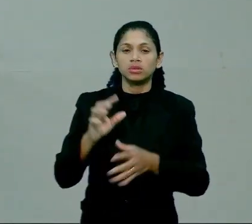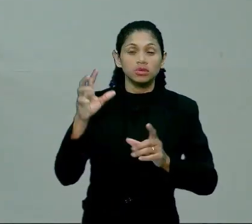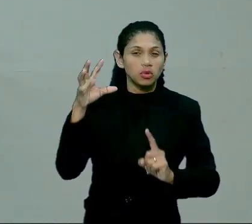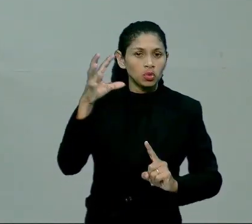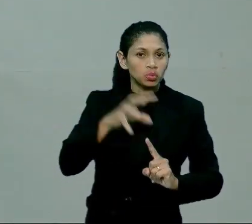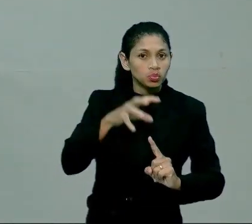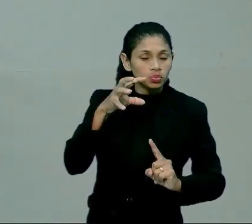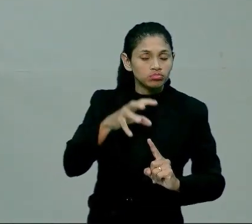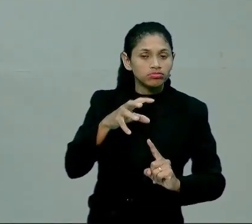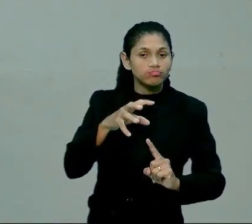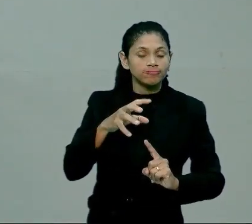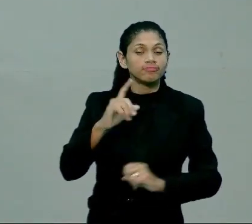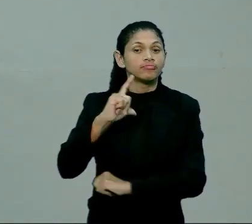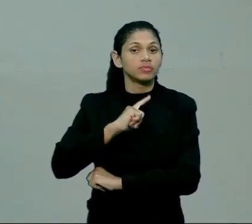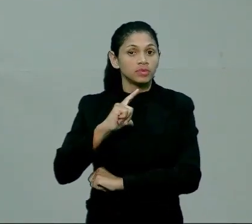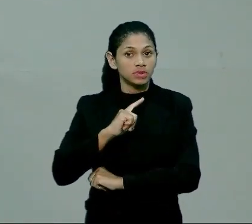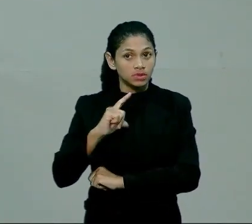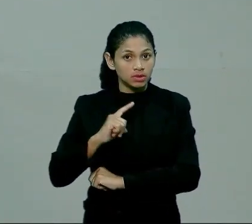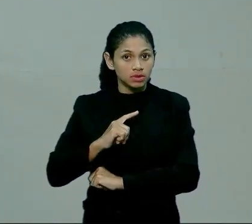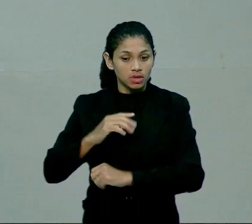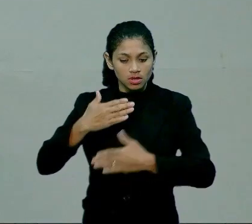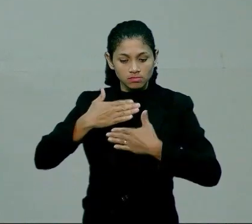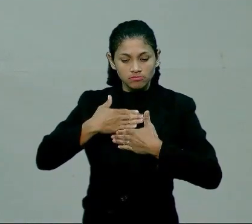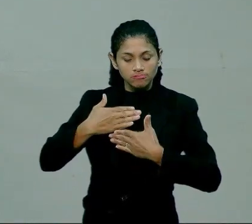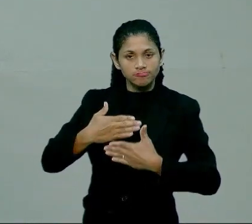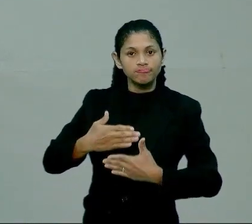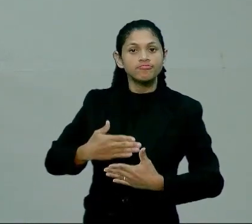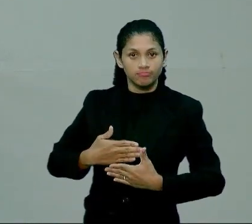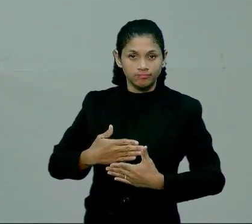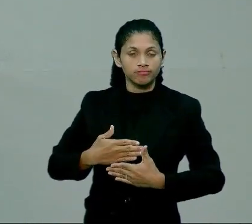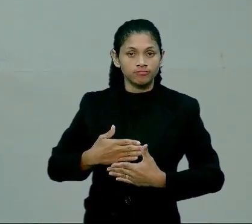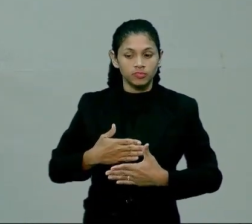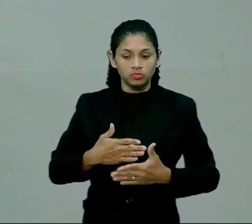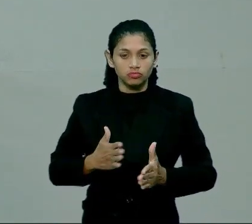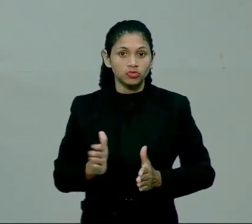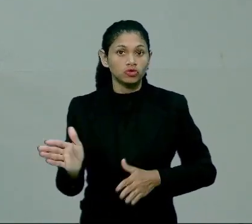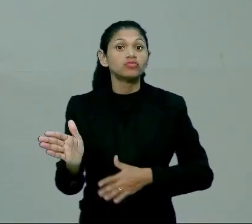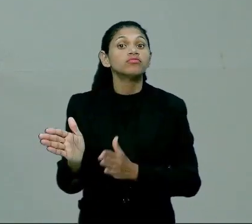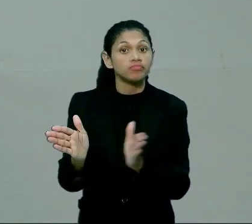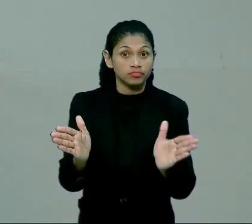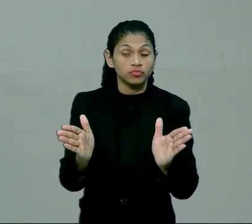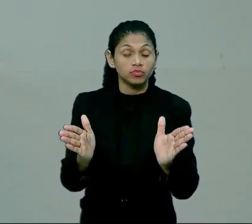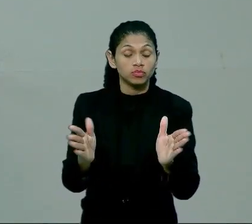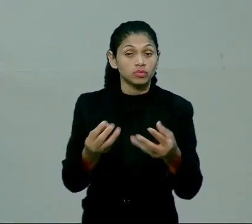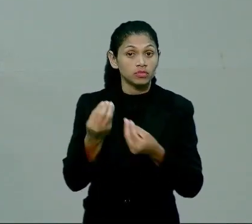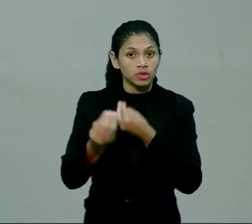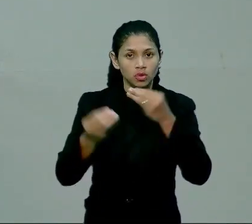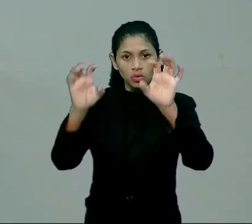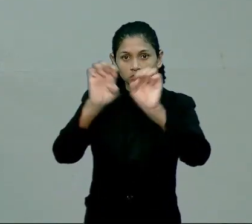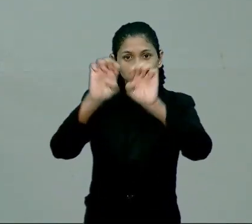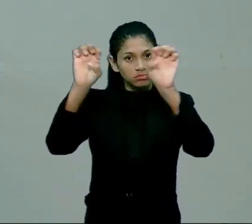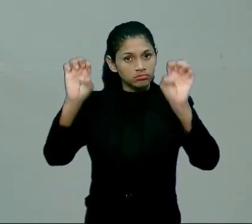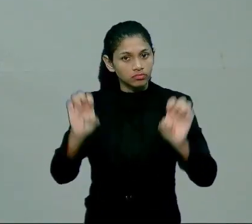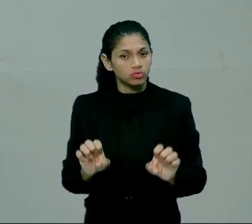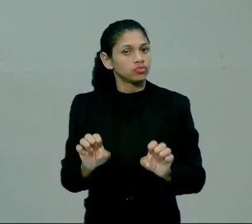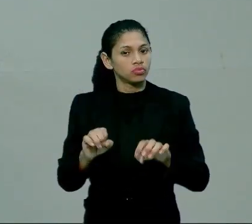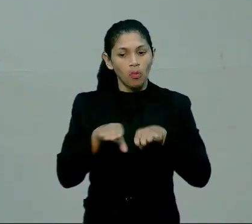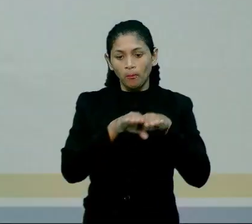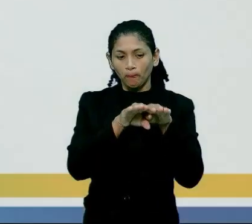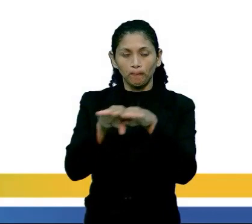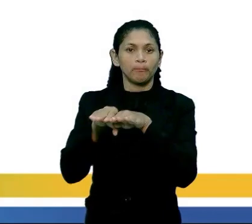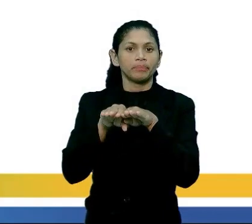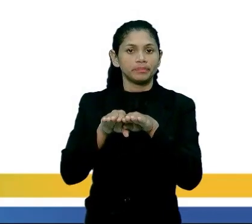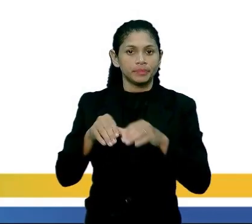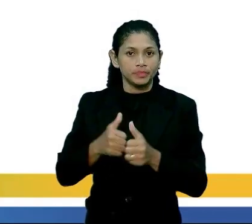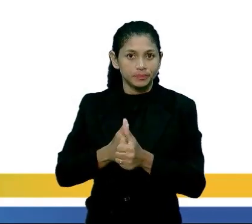de que temos o biotipo como um direcionamento. Direcionamento de quê? Como estrutura, como forma e segmento que a gente pode adotar